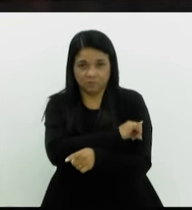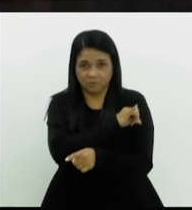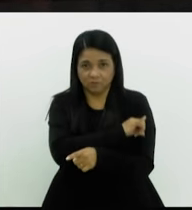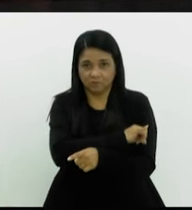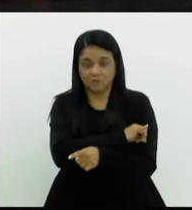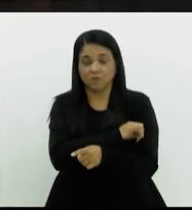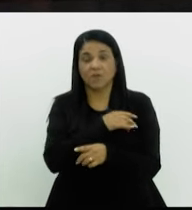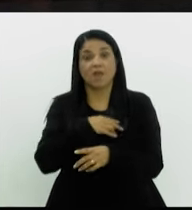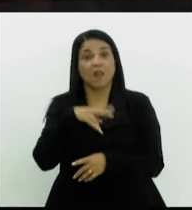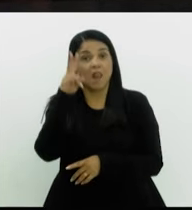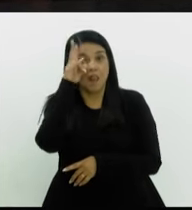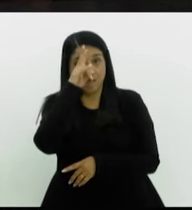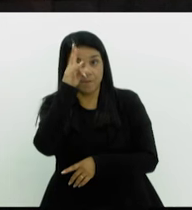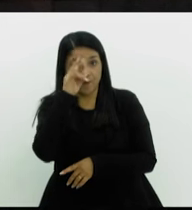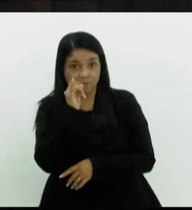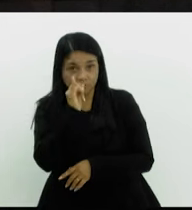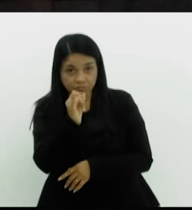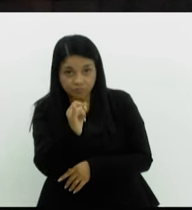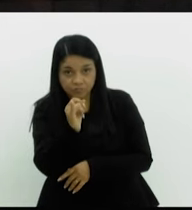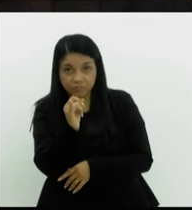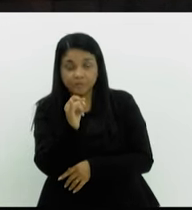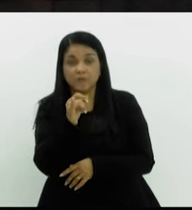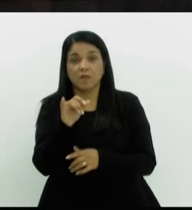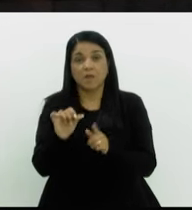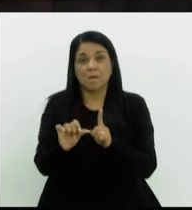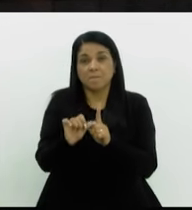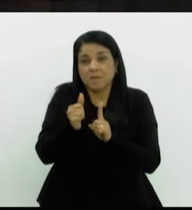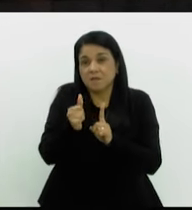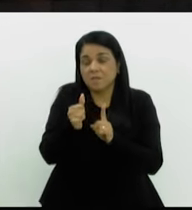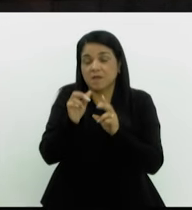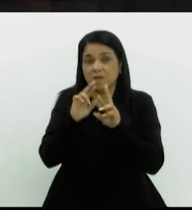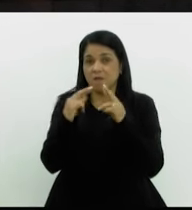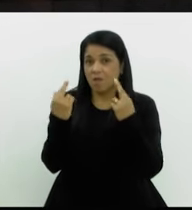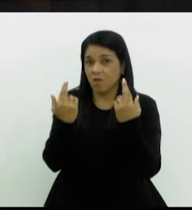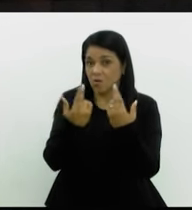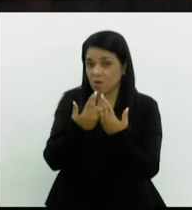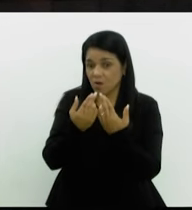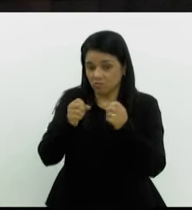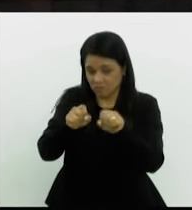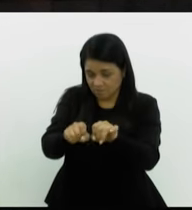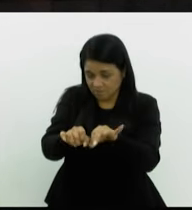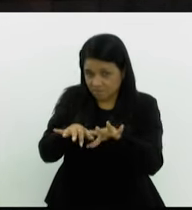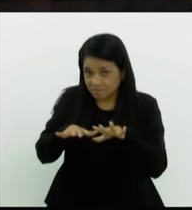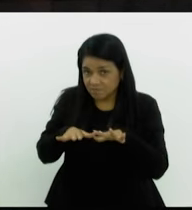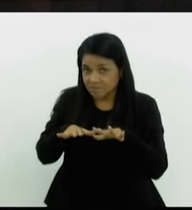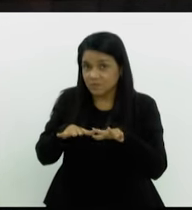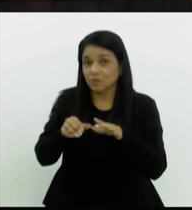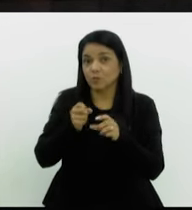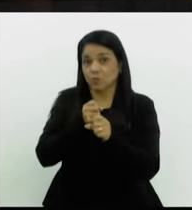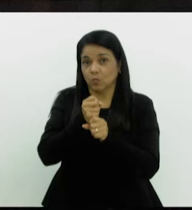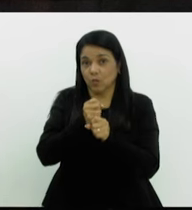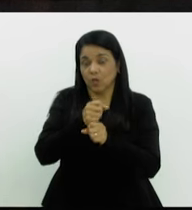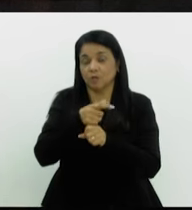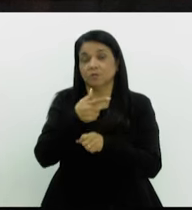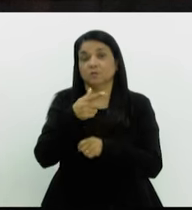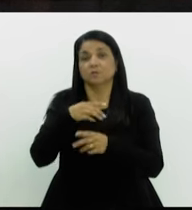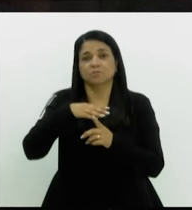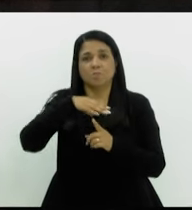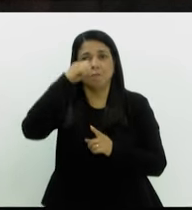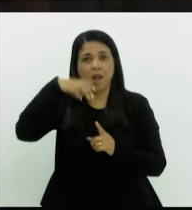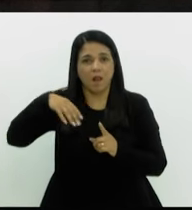relembrando que na primeira sessão ordinária do ano, que aconteceu no Palácio